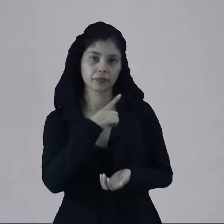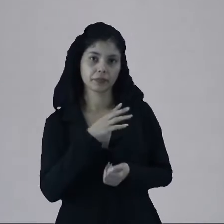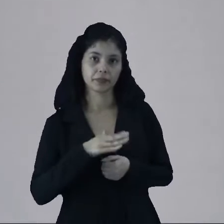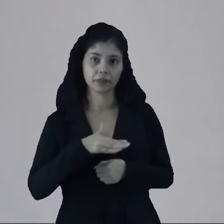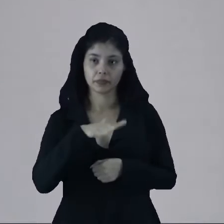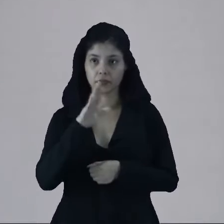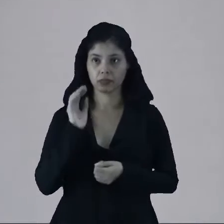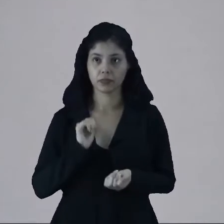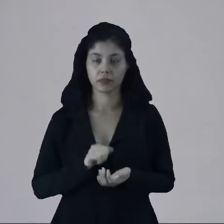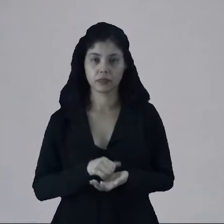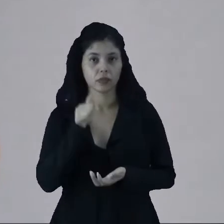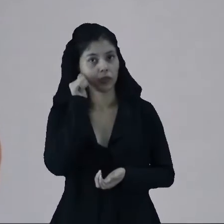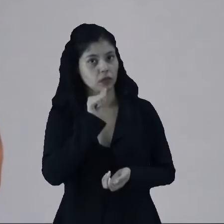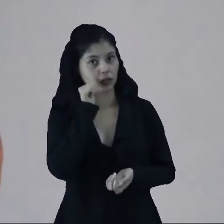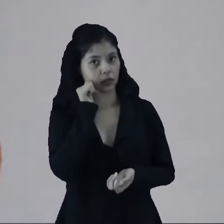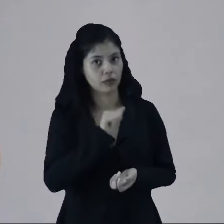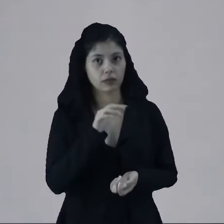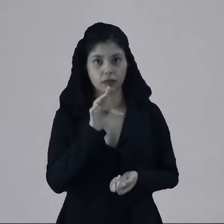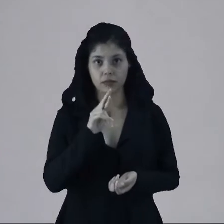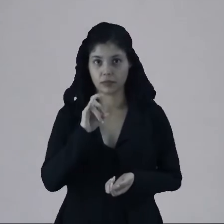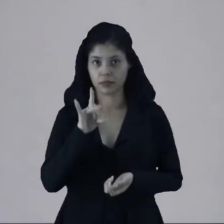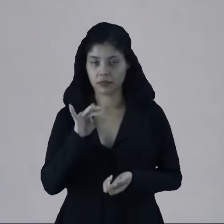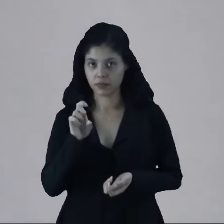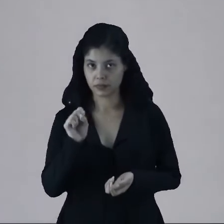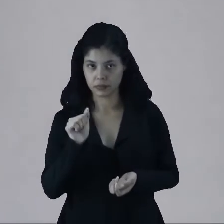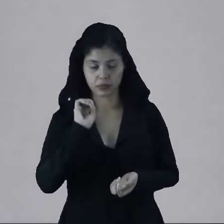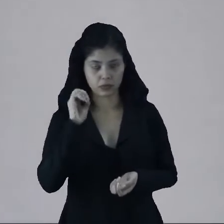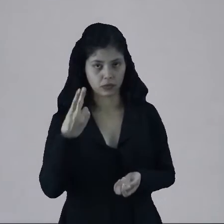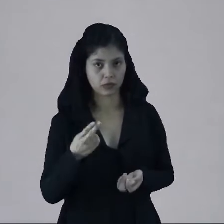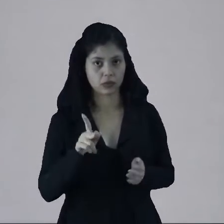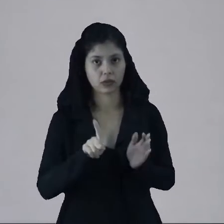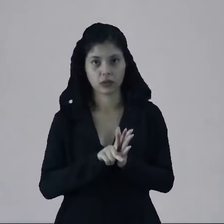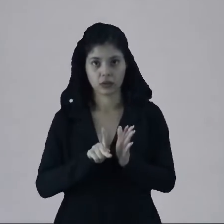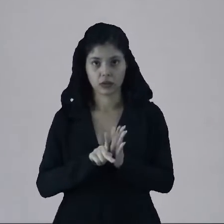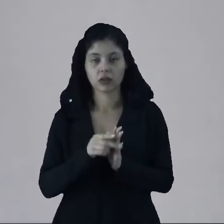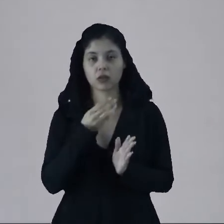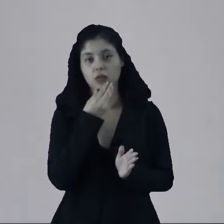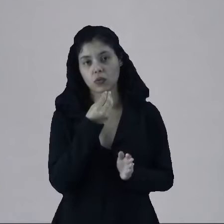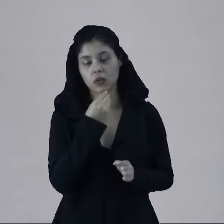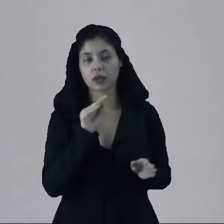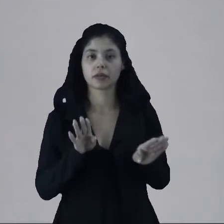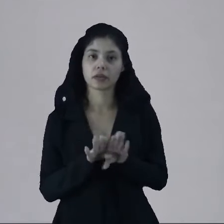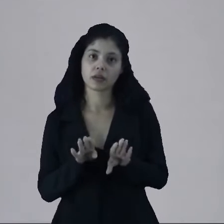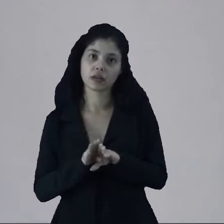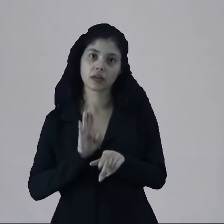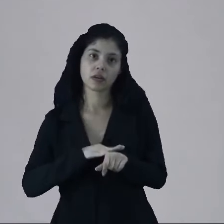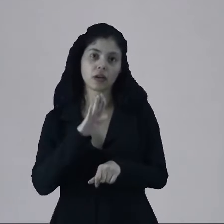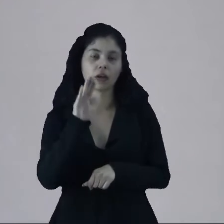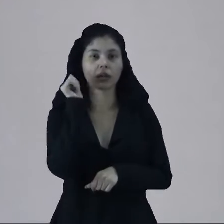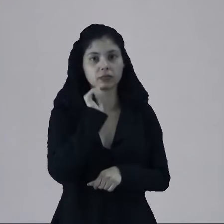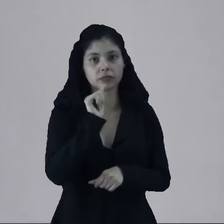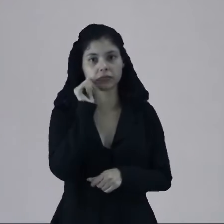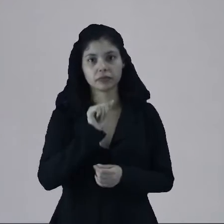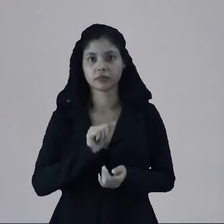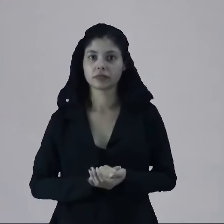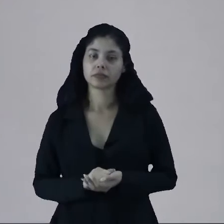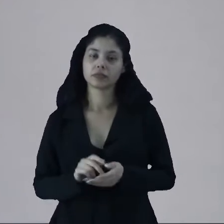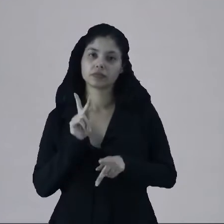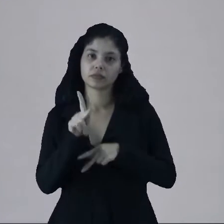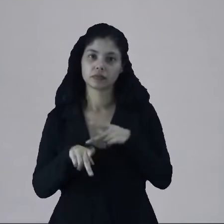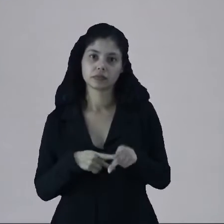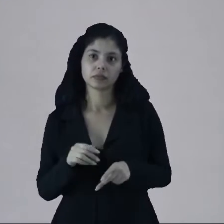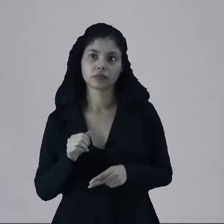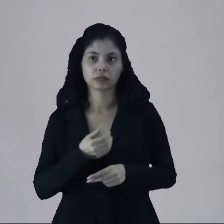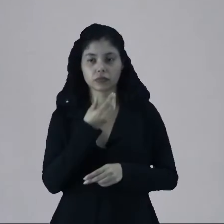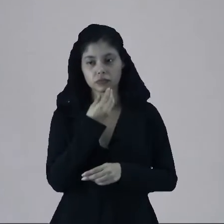tenho muito mais mulheres afetadas em relação a homens e eu também tenho mais mulheres na